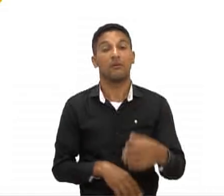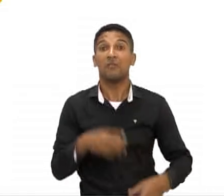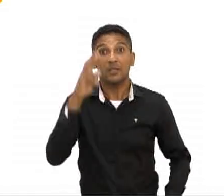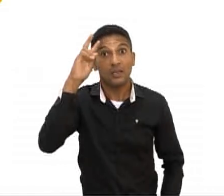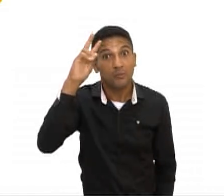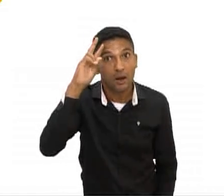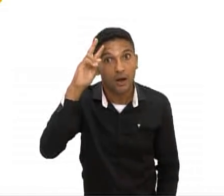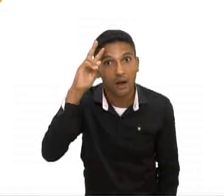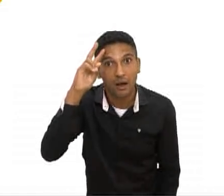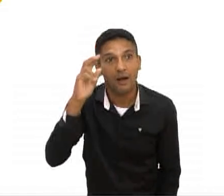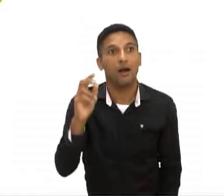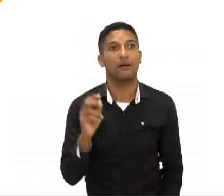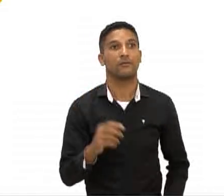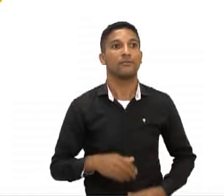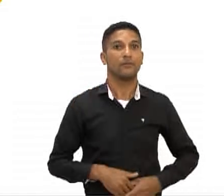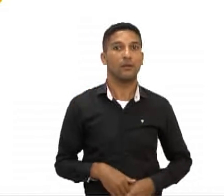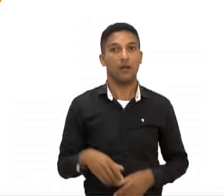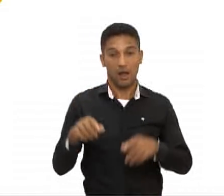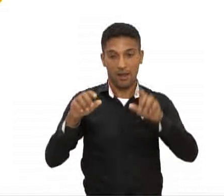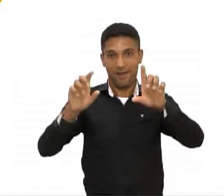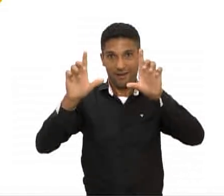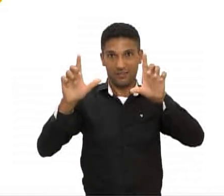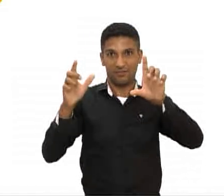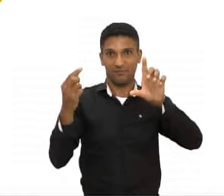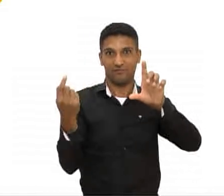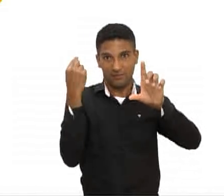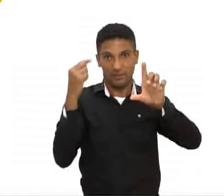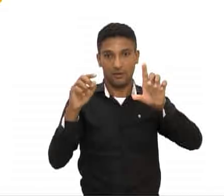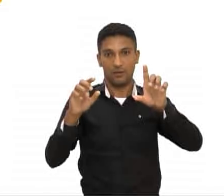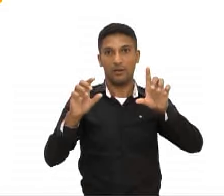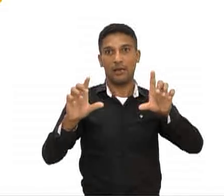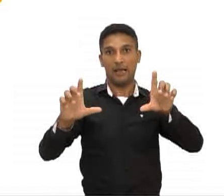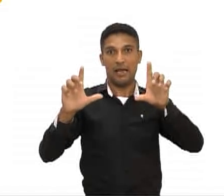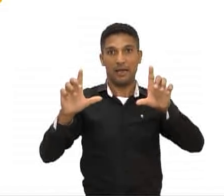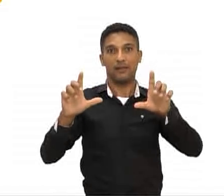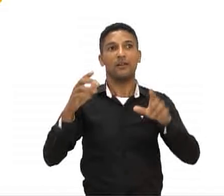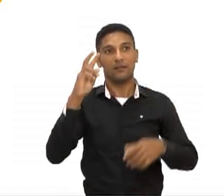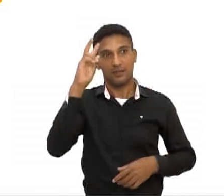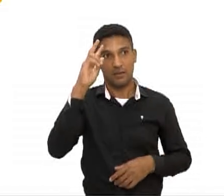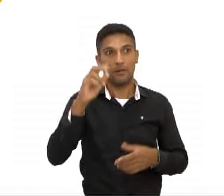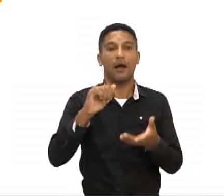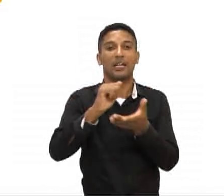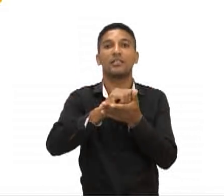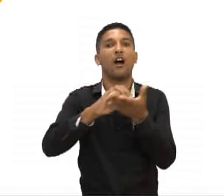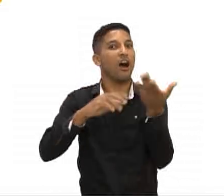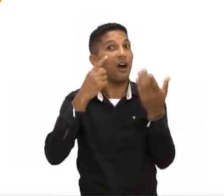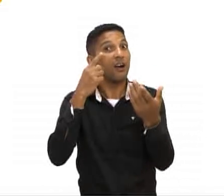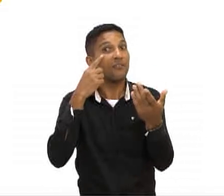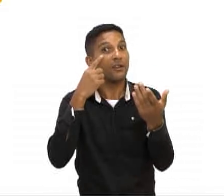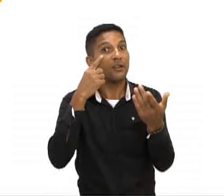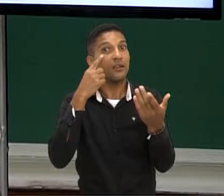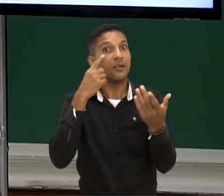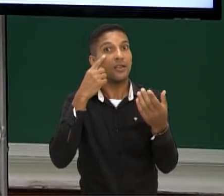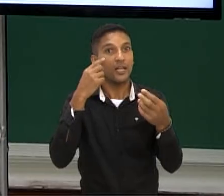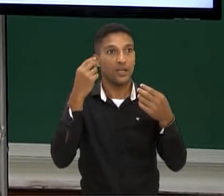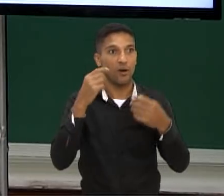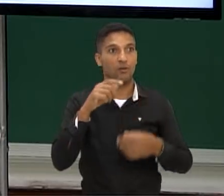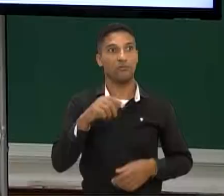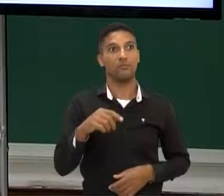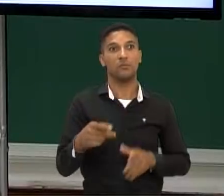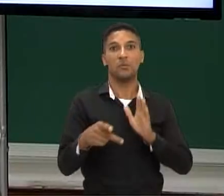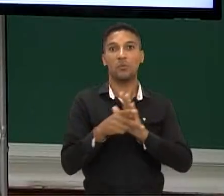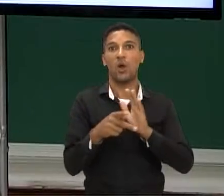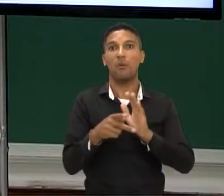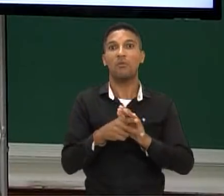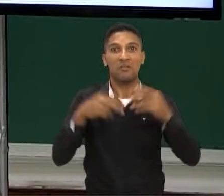lembrarem das imagens que eu passei anteriormente para vocês: atividade agropastoril, lenha,